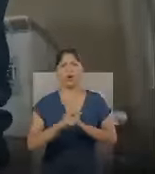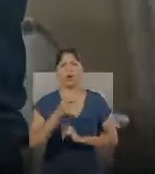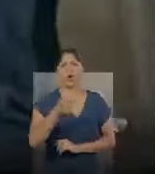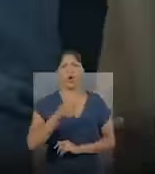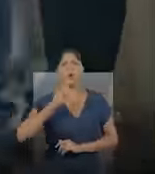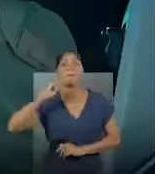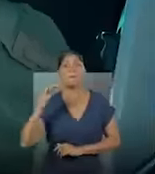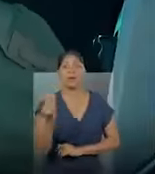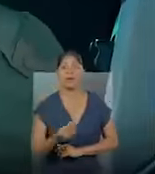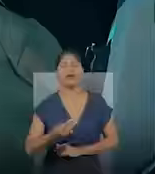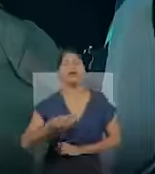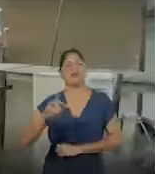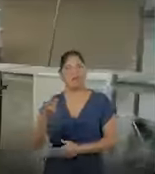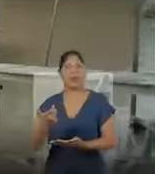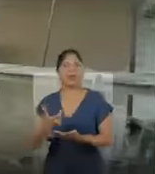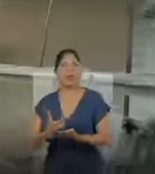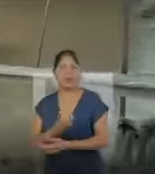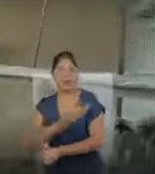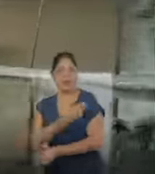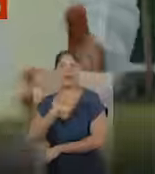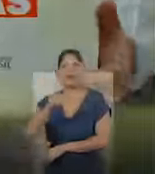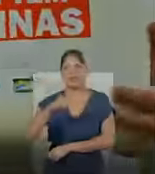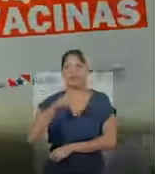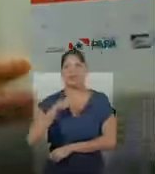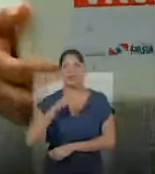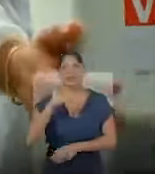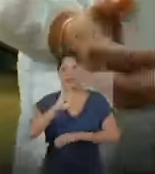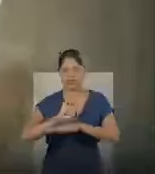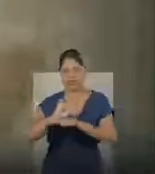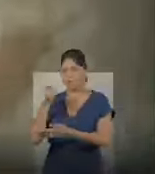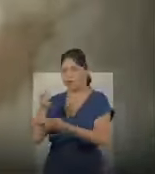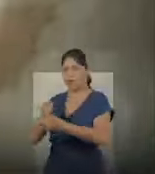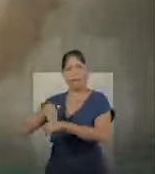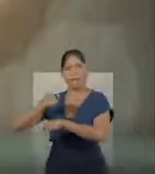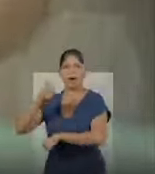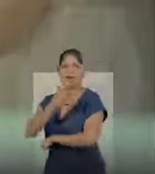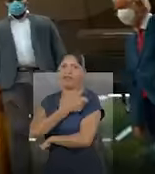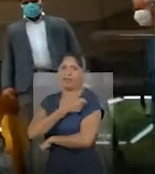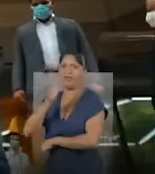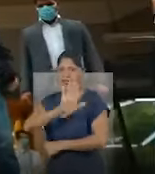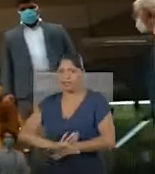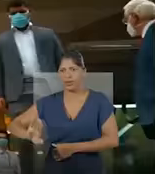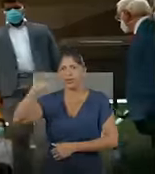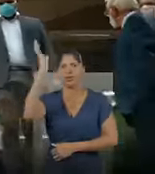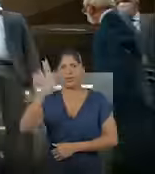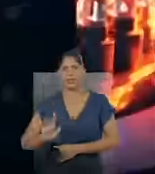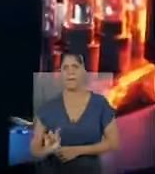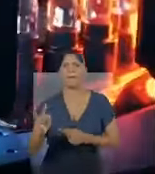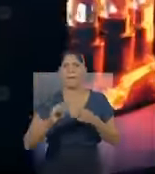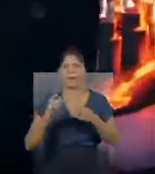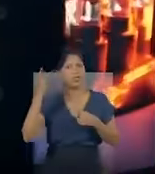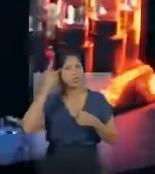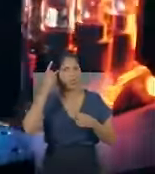1 milhão de doses. Fomos o segundo estado que mais comprou vacinas em todo o Brasil. O primeiro foi São